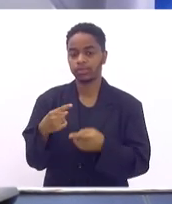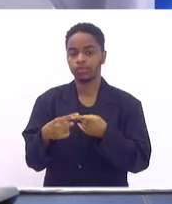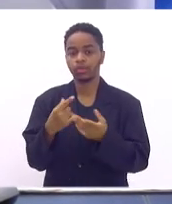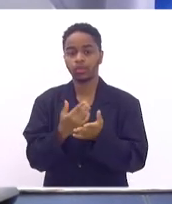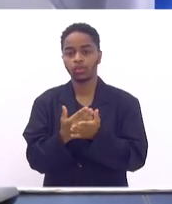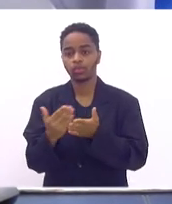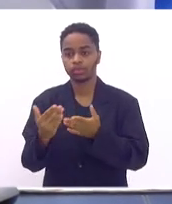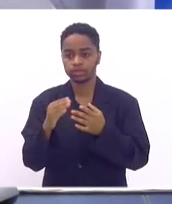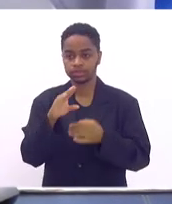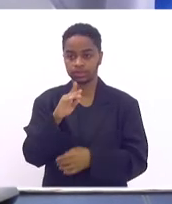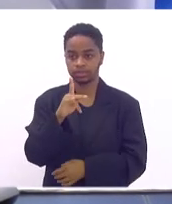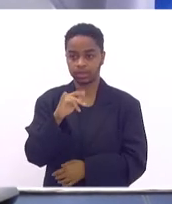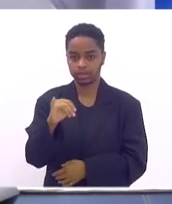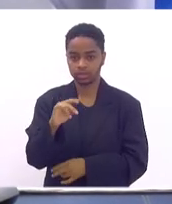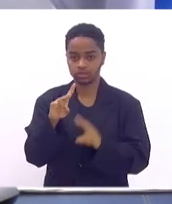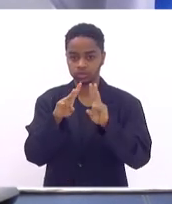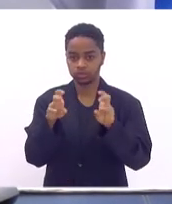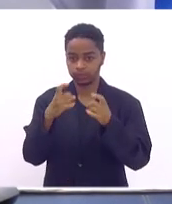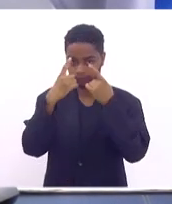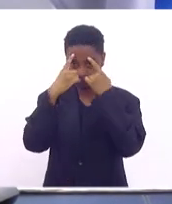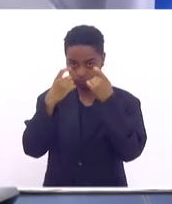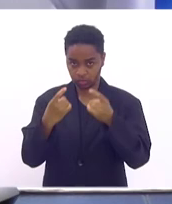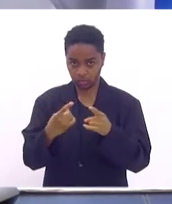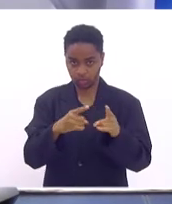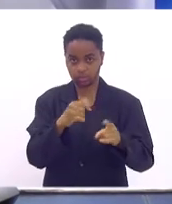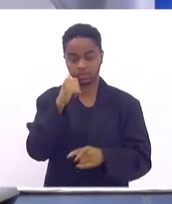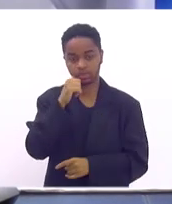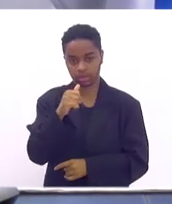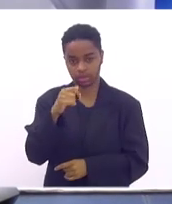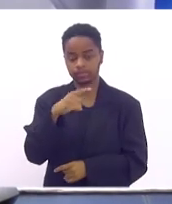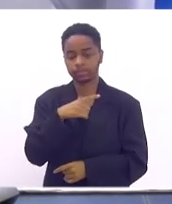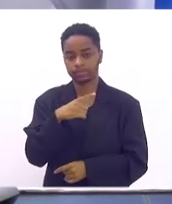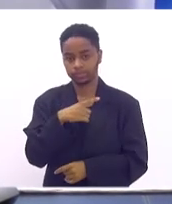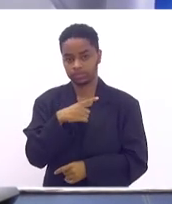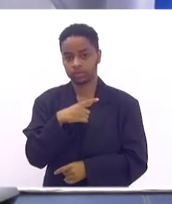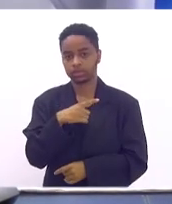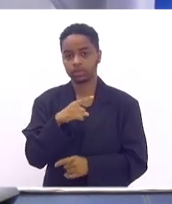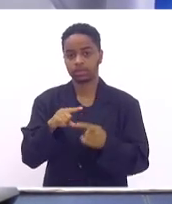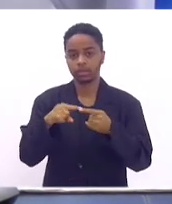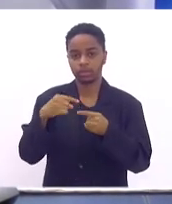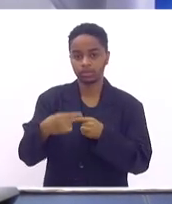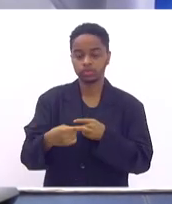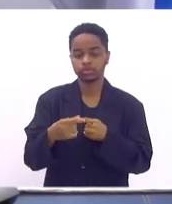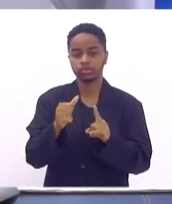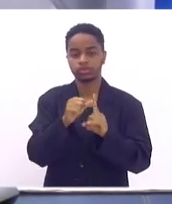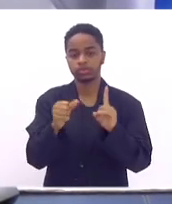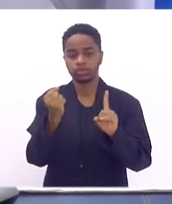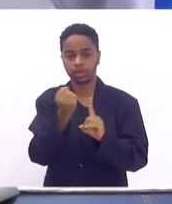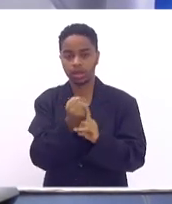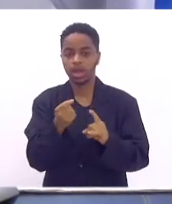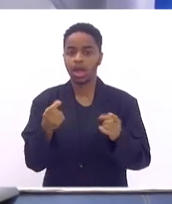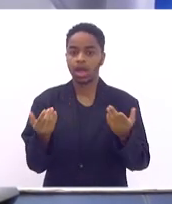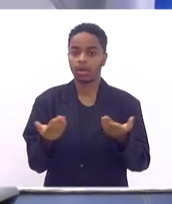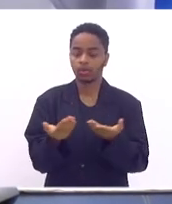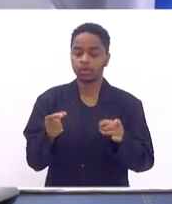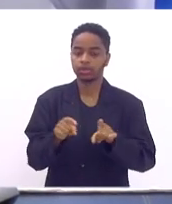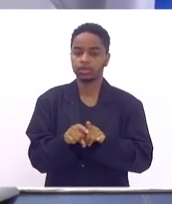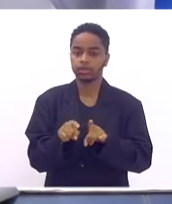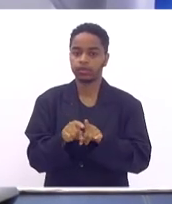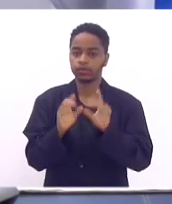da violência contra a mulher. Então, nós tivemos a CPI da violência contra a mulher, a CPI do feminicídio, agora a